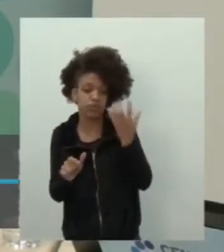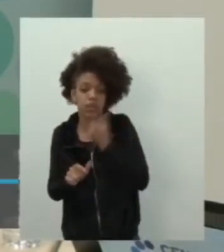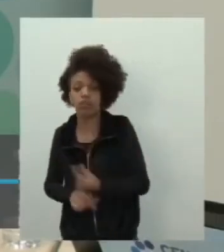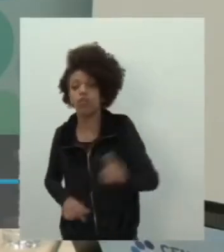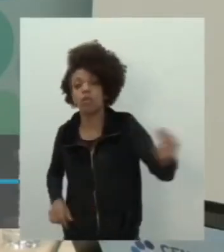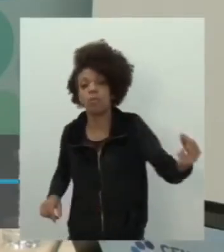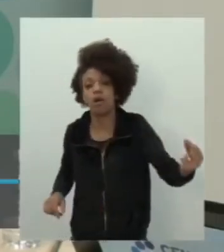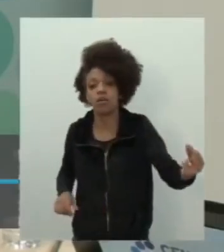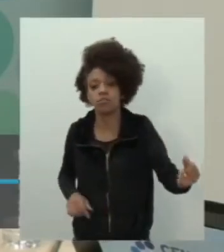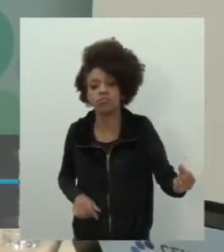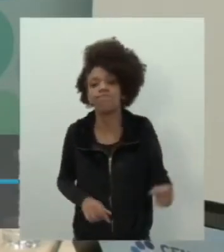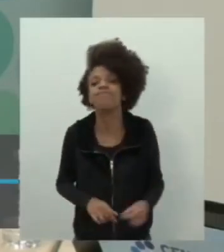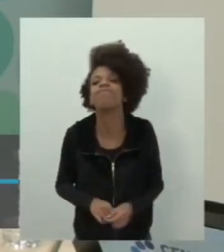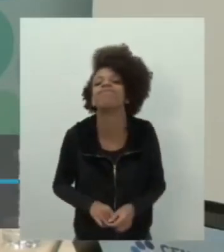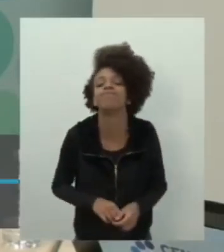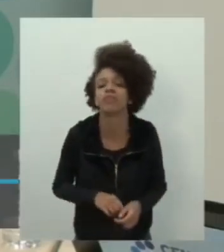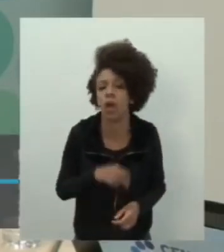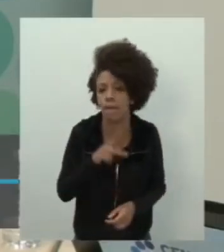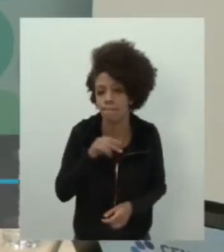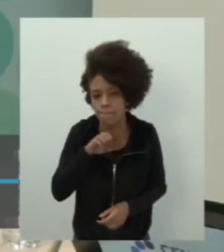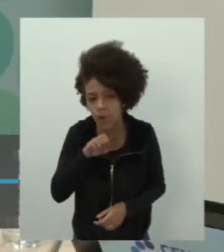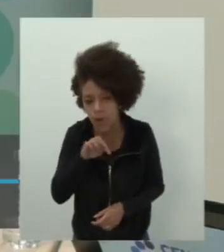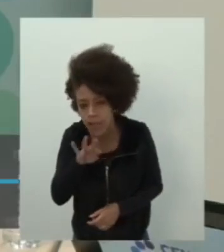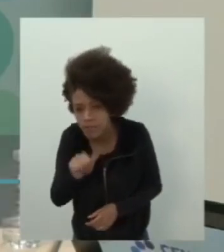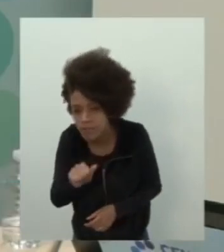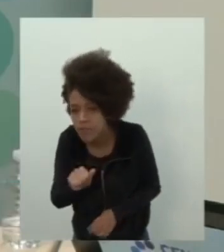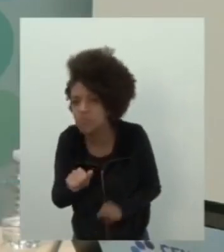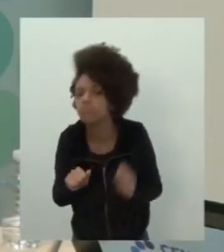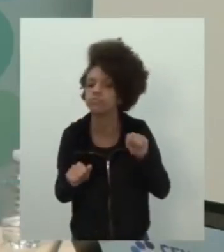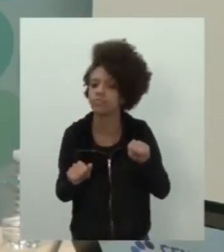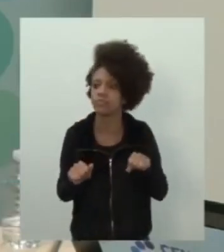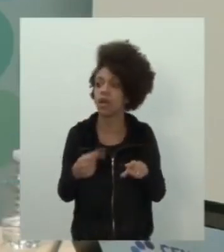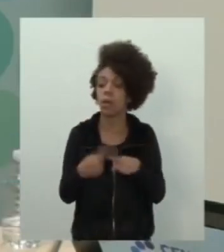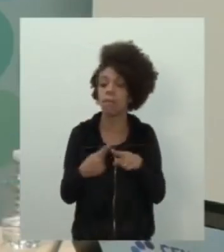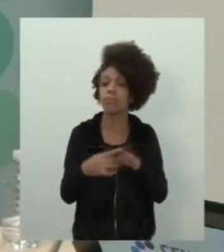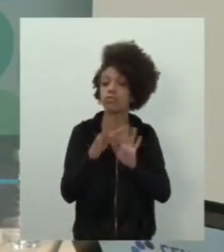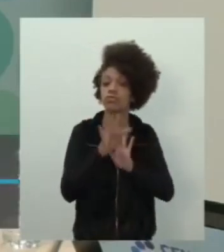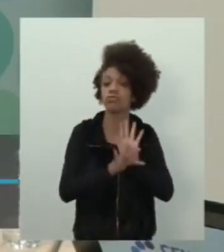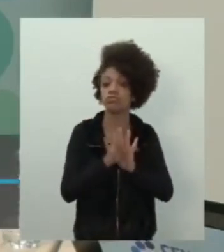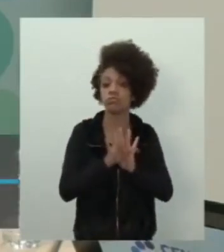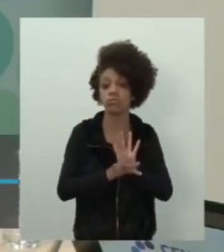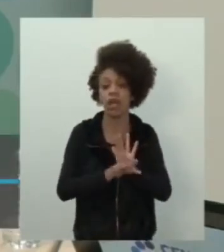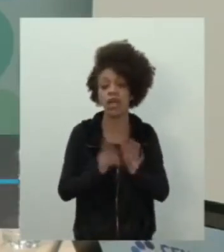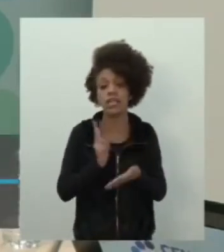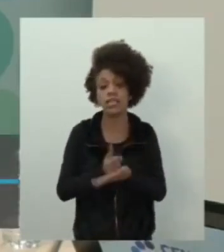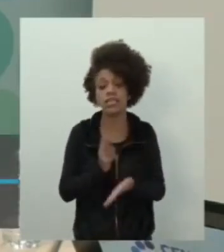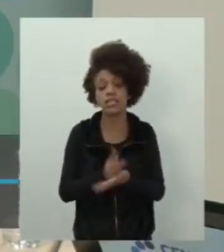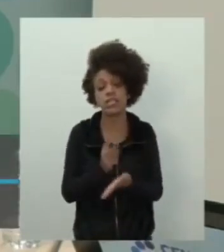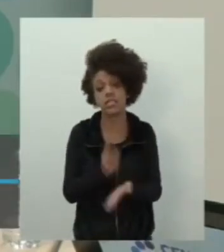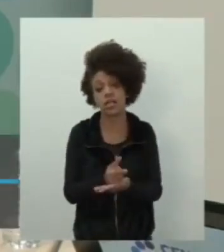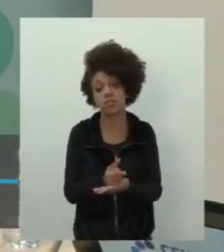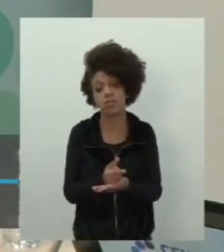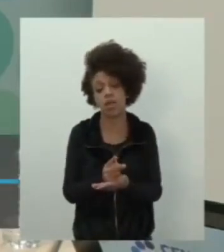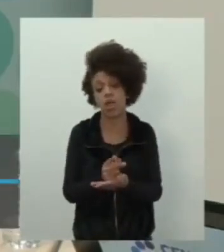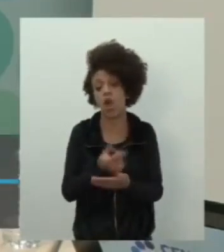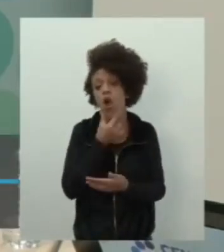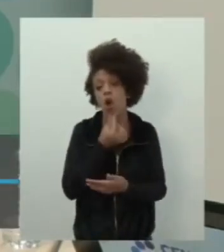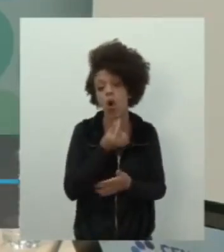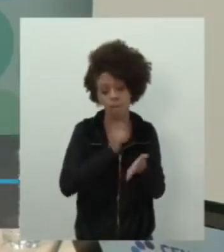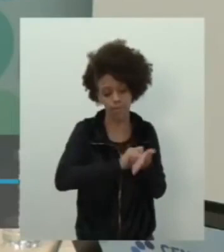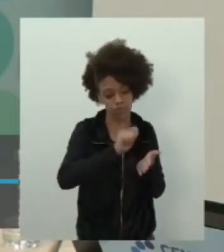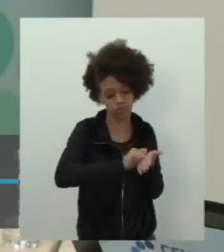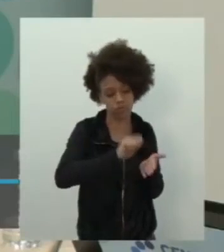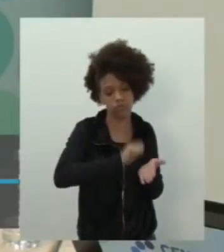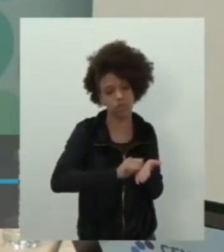poeta, sim. Porque no texto eram sempre homens escrevendo, não temos registro de